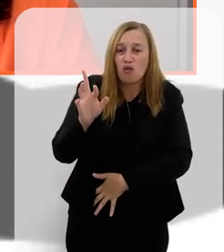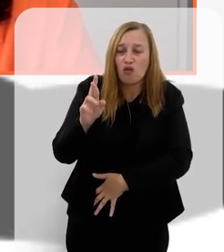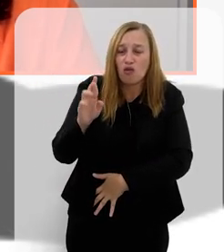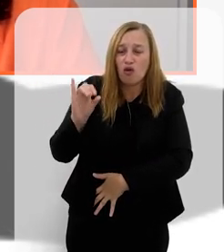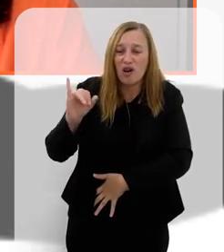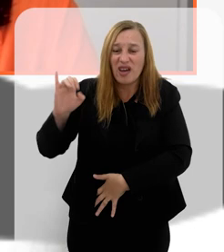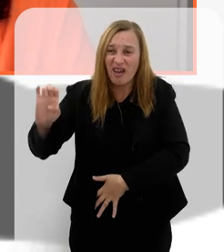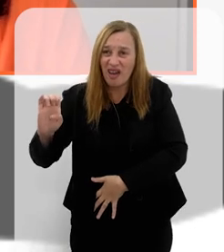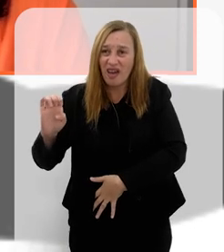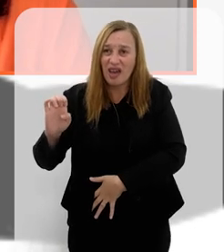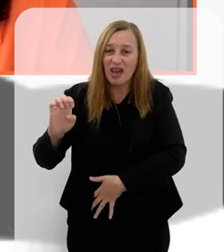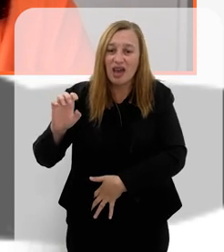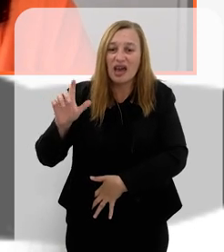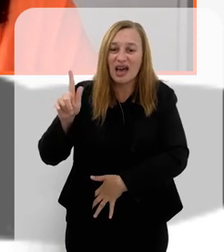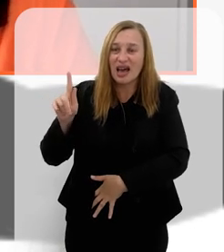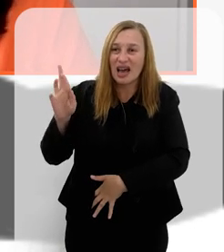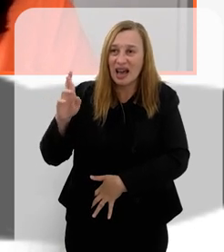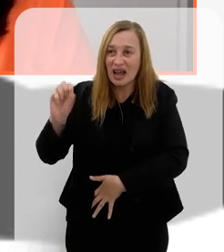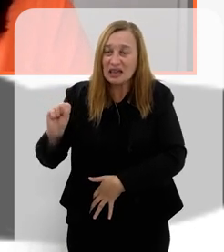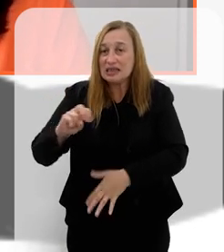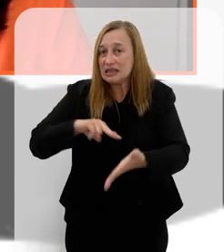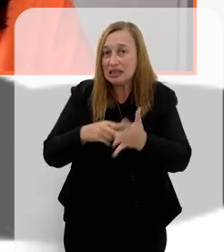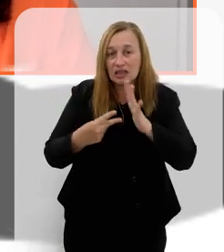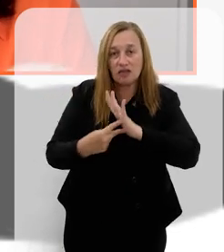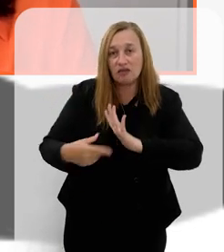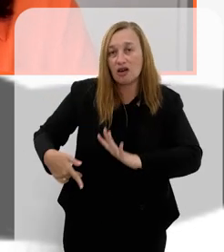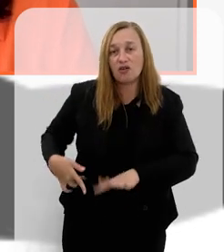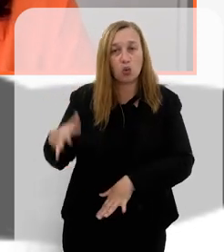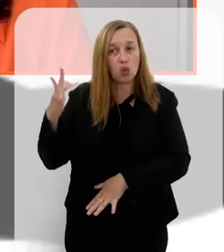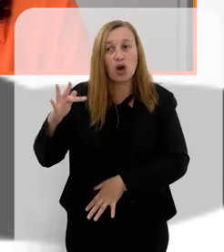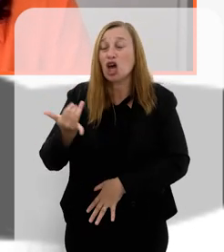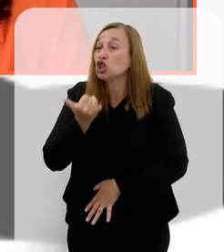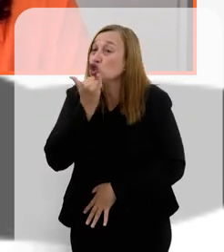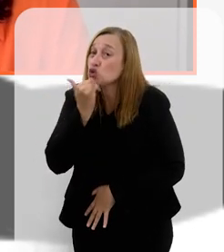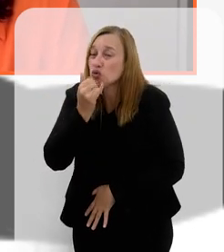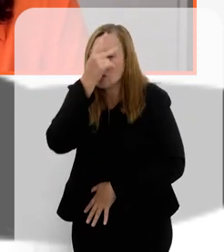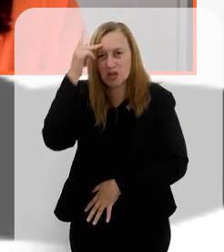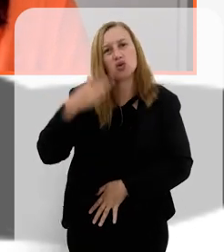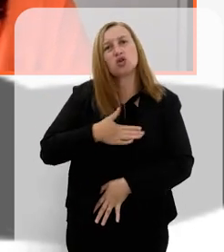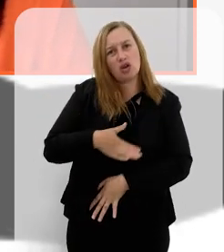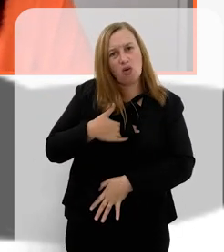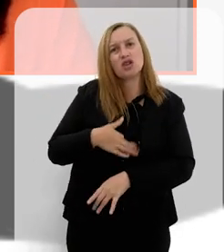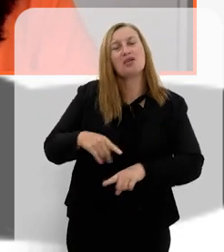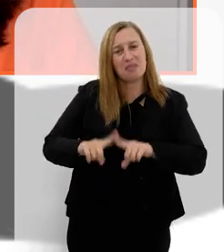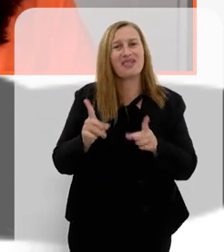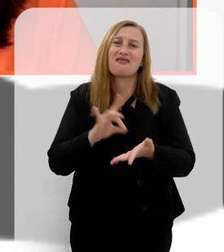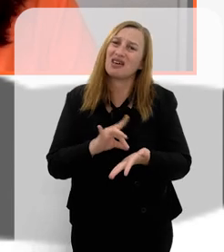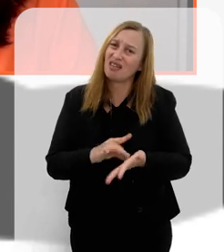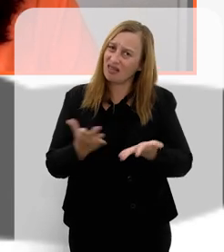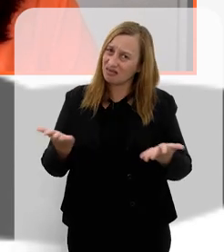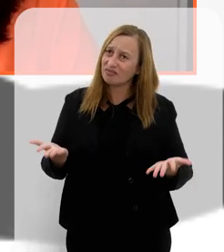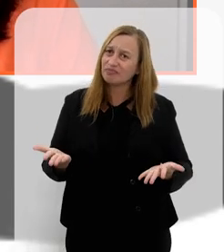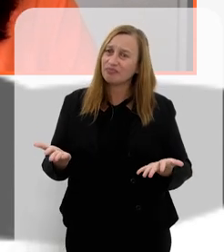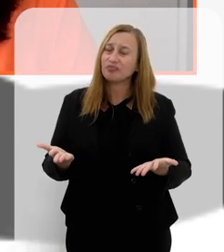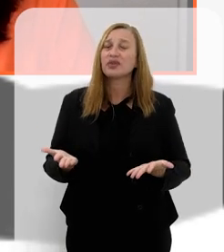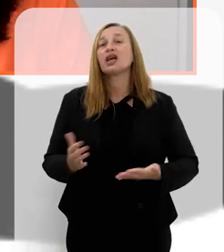é fígado doente, em última análise. Desculpa quem gosta, mas a verdade